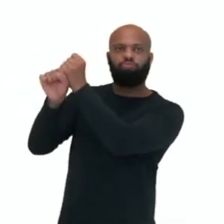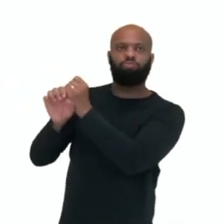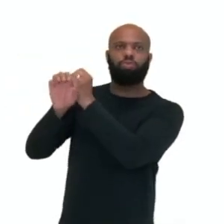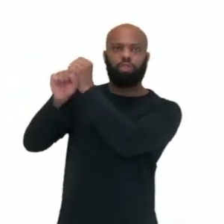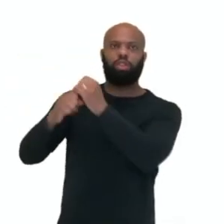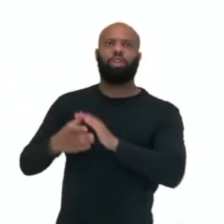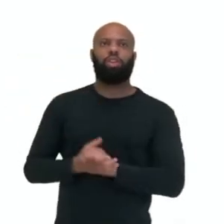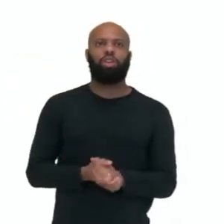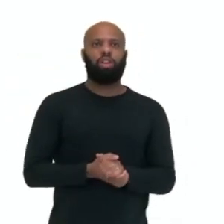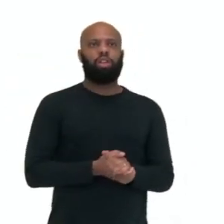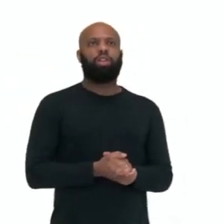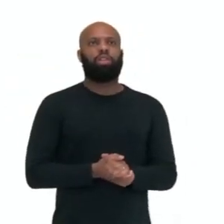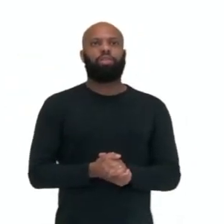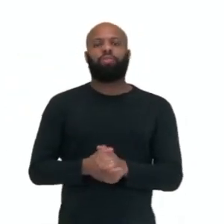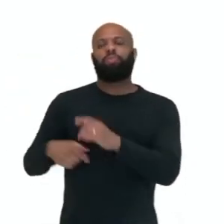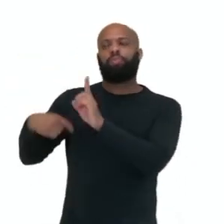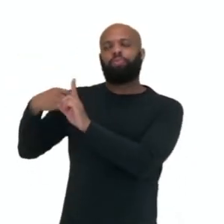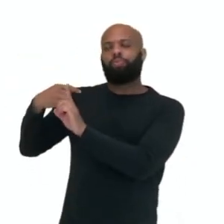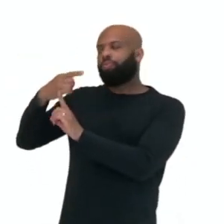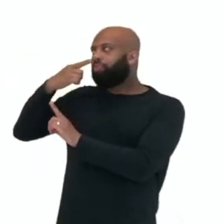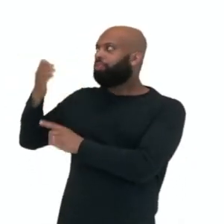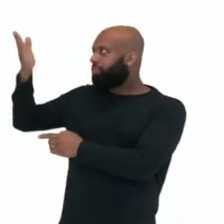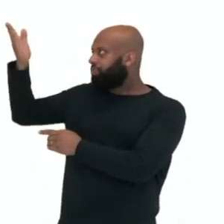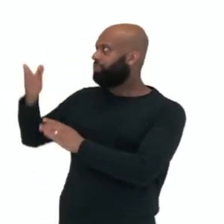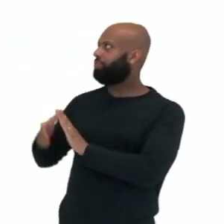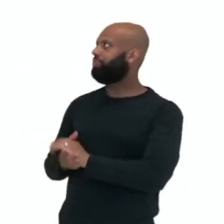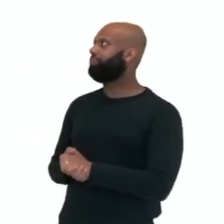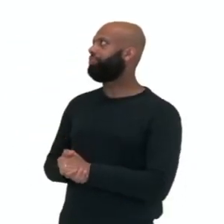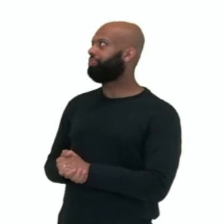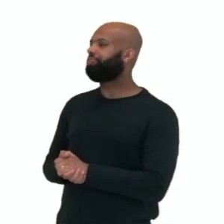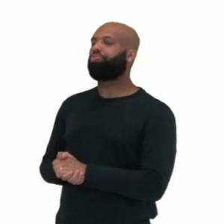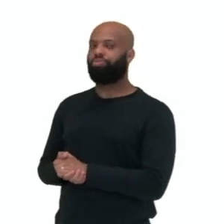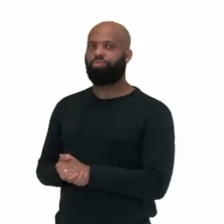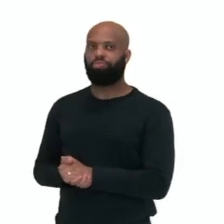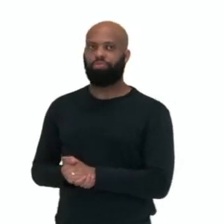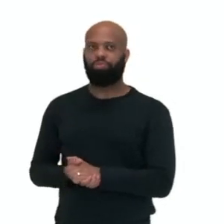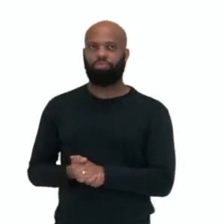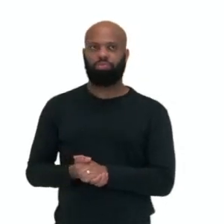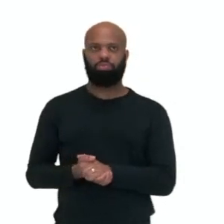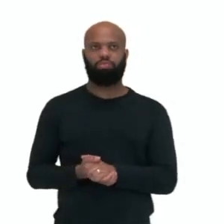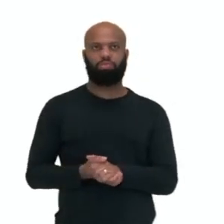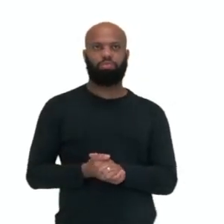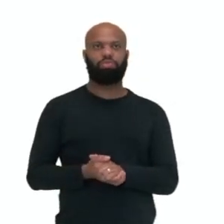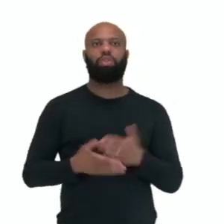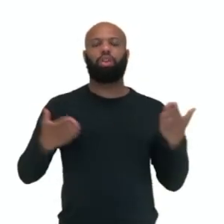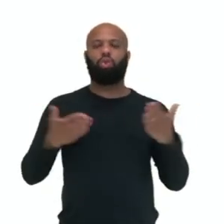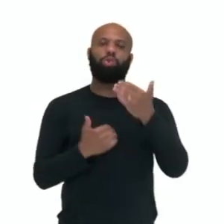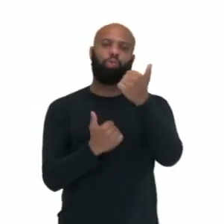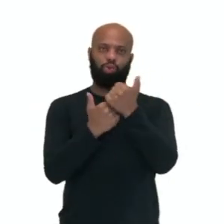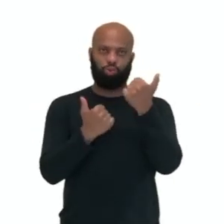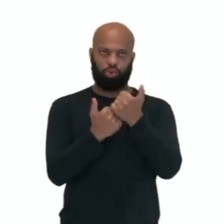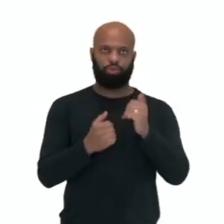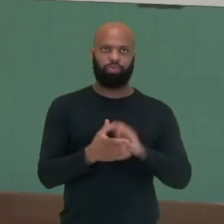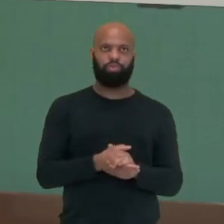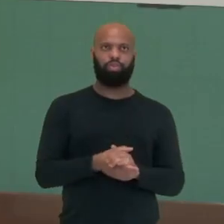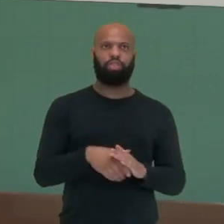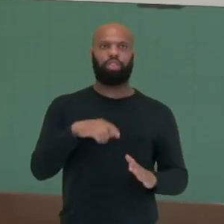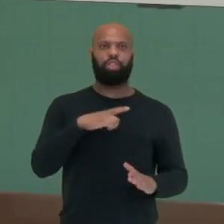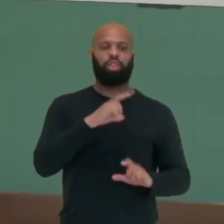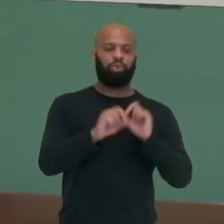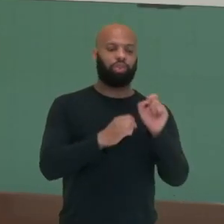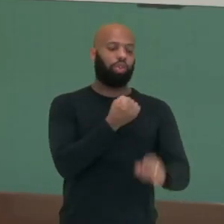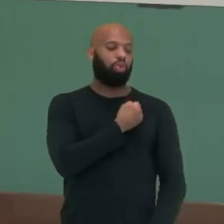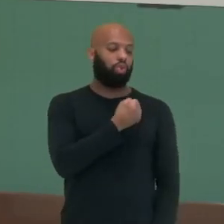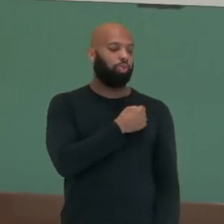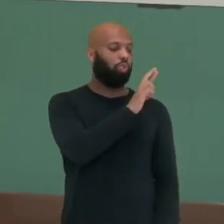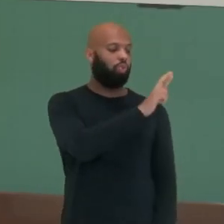que é o Z2, mais o Z1, que é menos 2 mais i. Então vamos somar parte real com